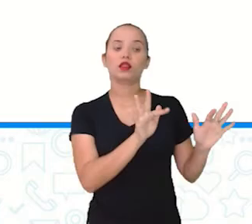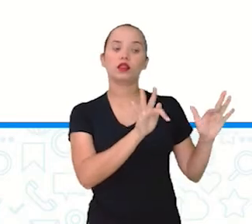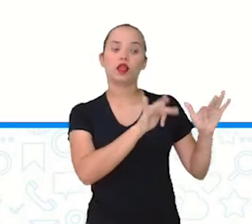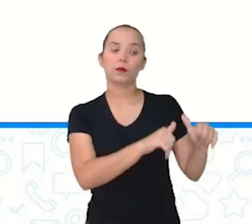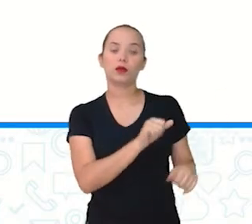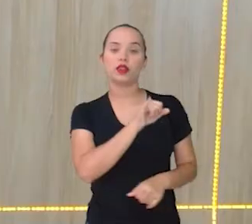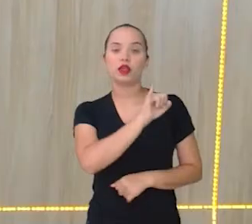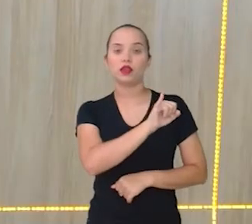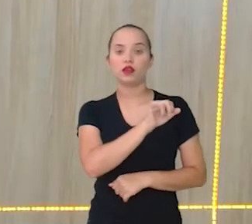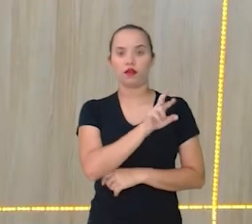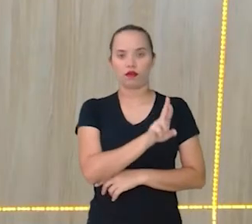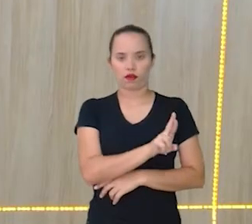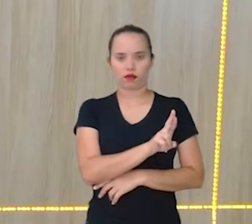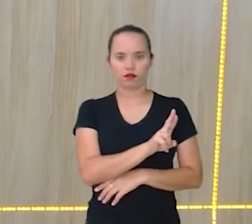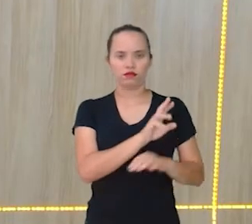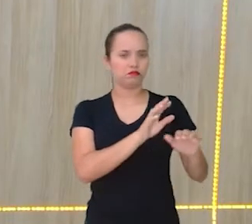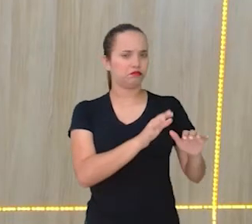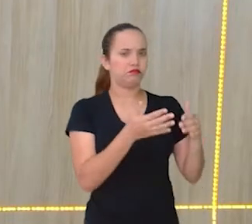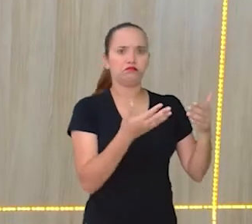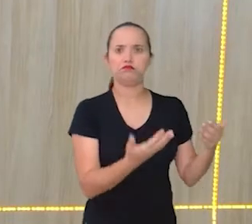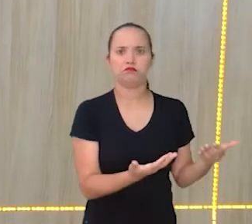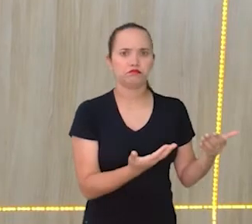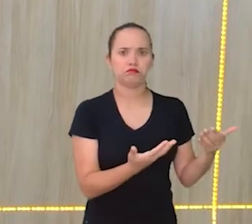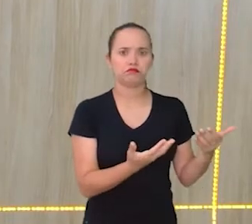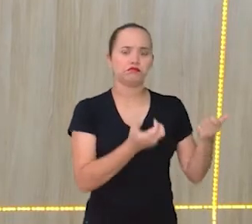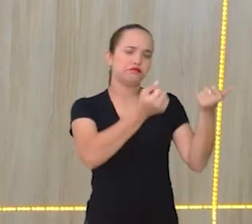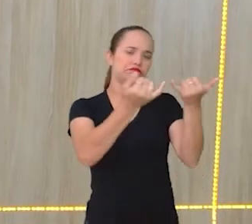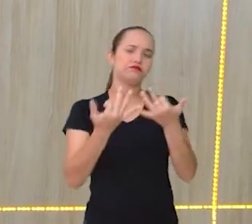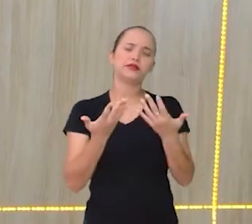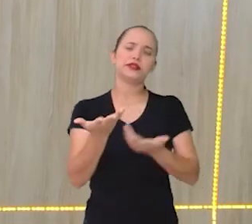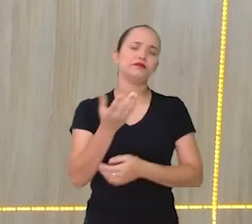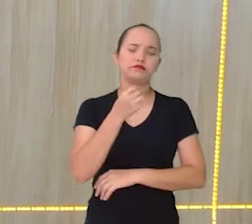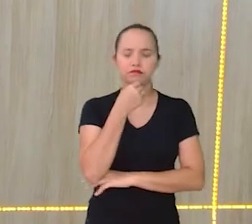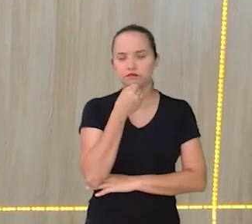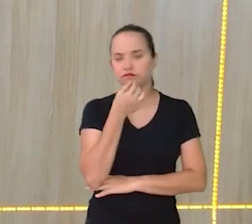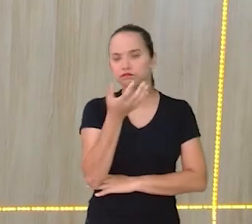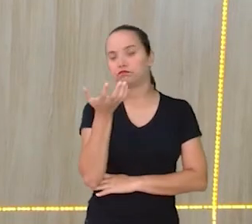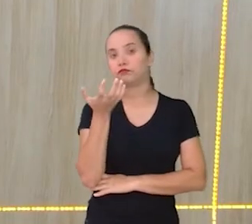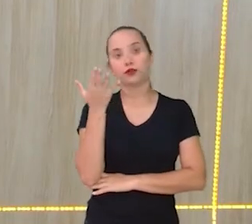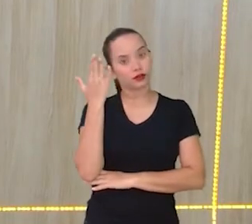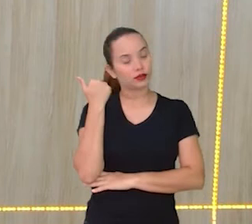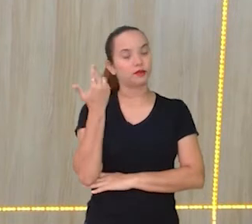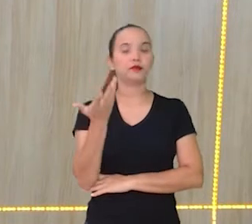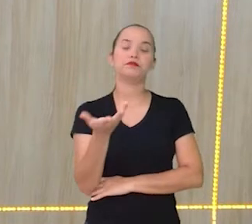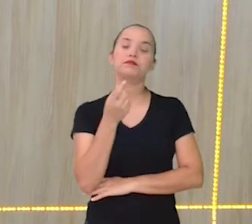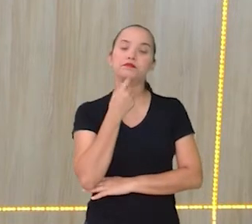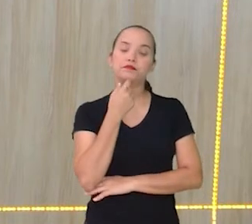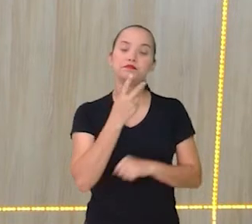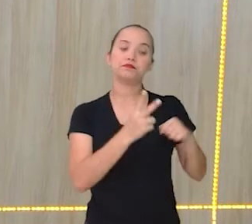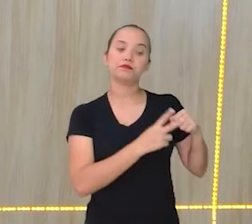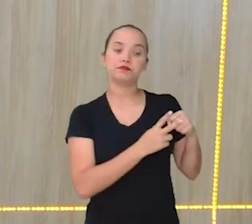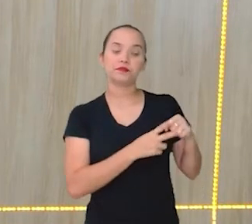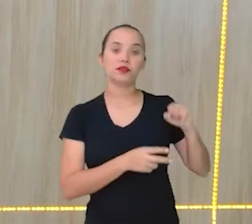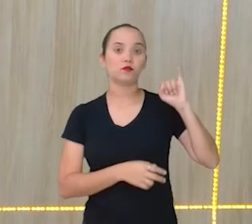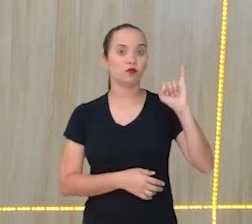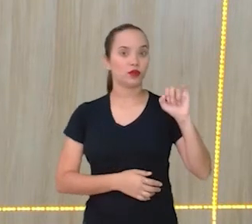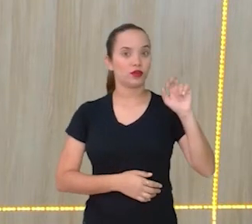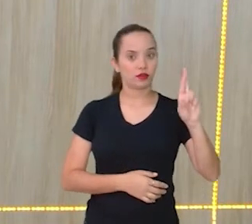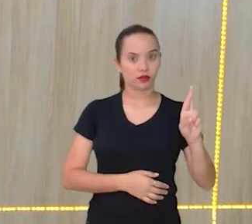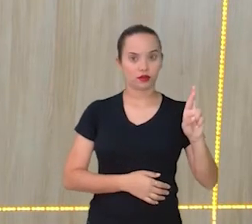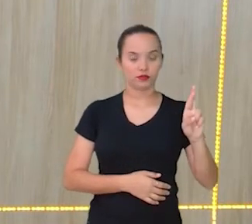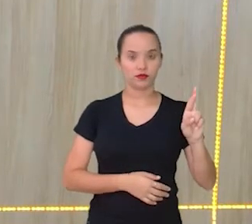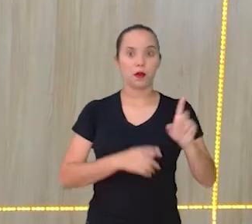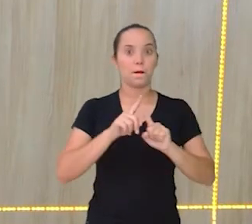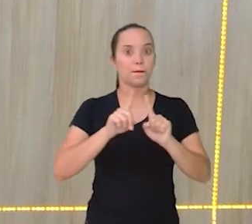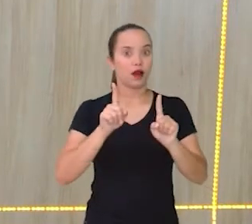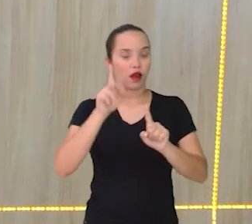IR. Quais são os verbos? Falem aí para mim. Eu quero saber. verbos que terminam com IR. Lembra que